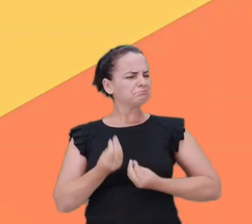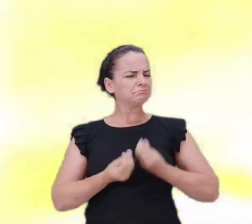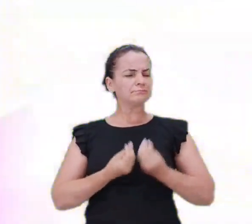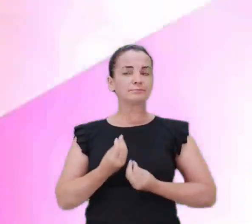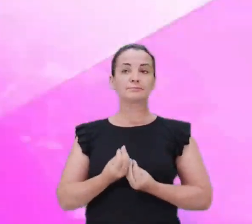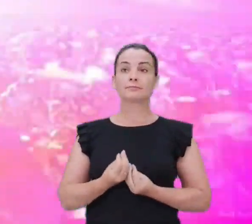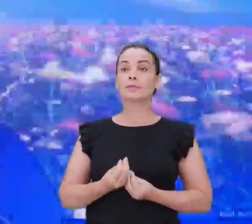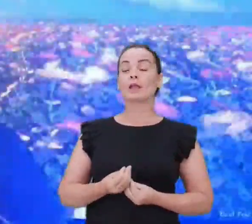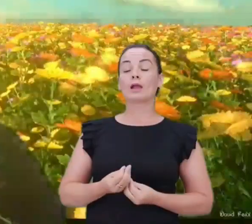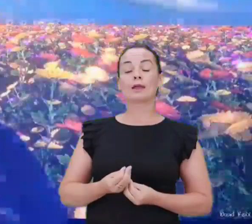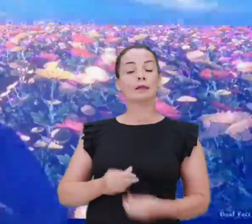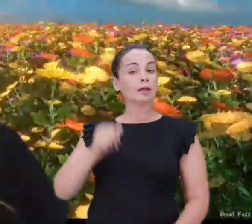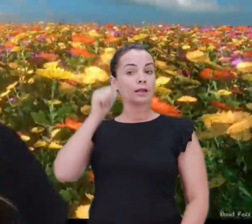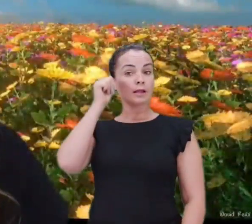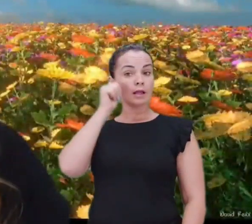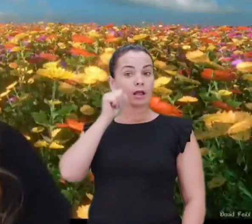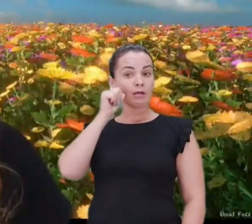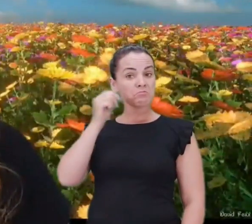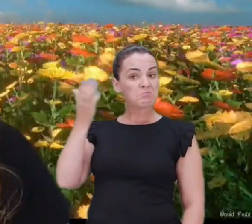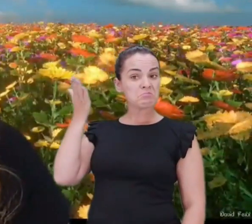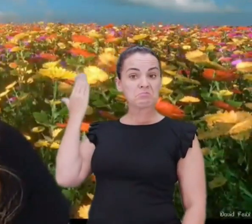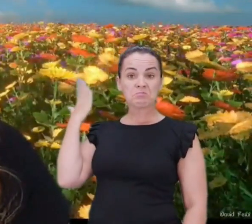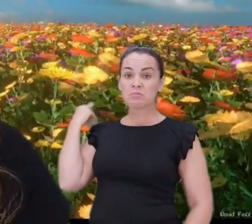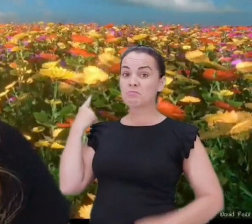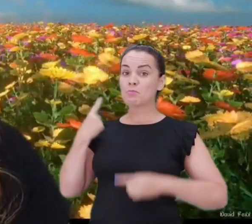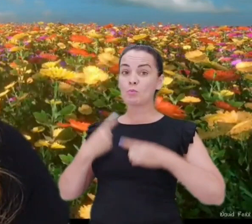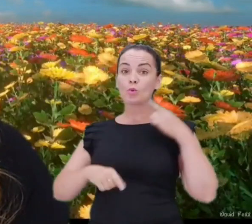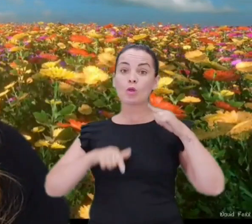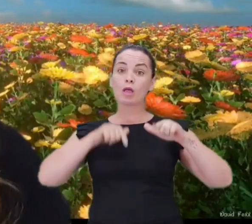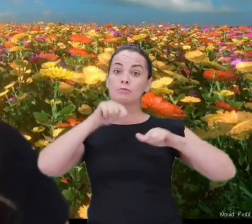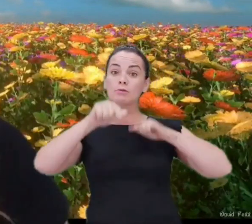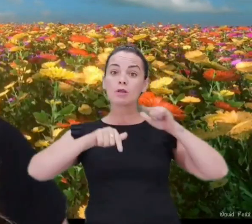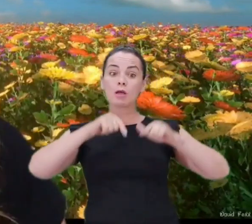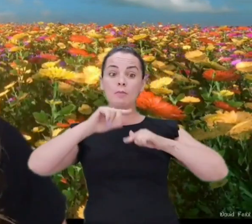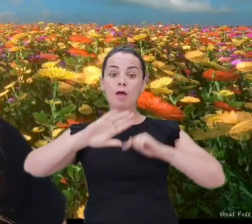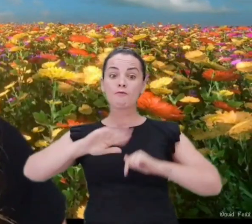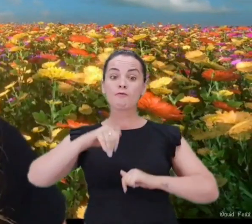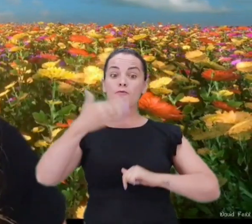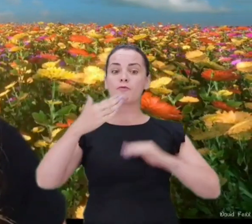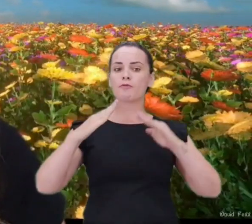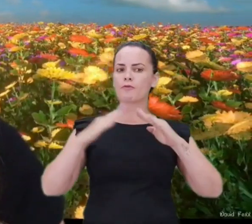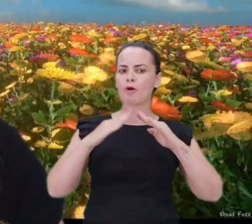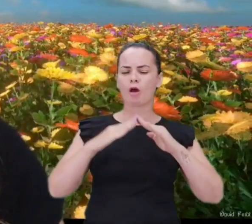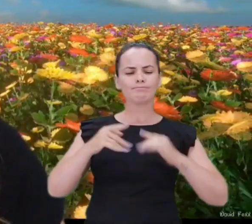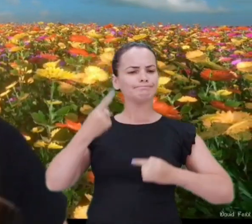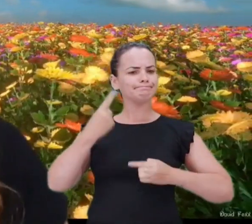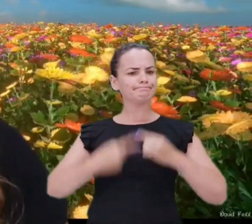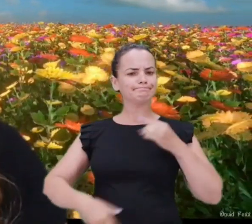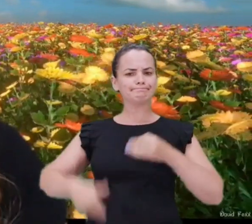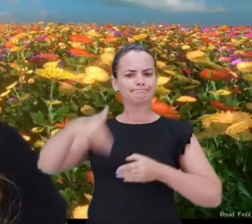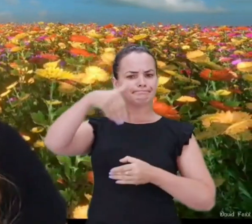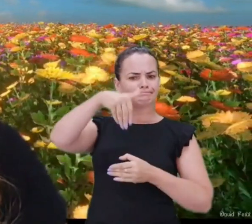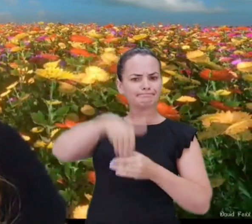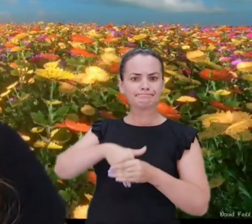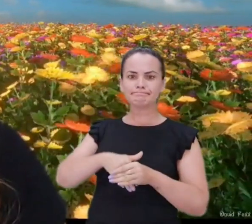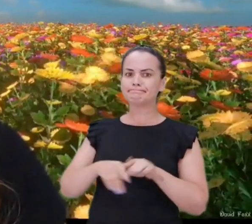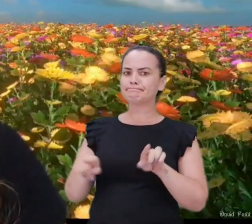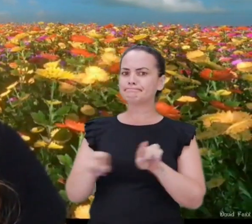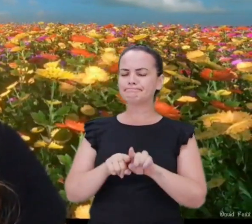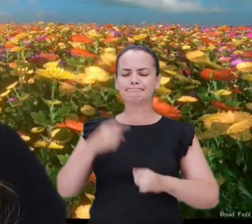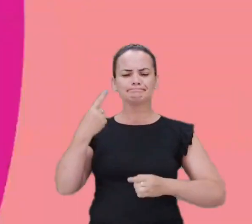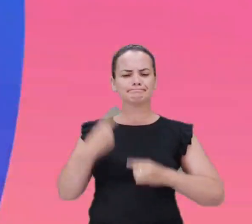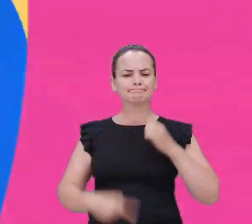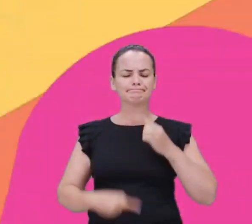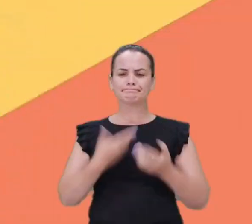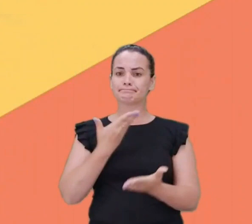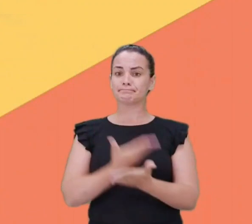assim? As mulheres não podiam trabalhar fora de casa, não podiam votar e nem mesmo